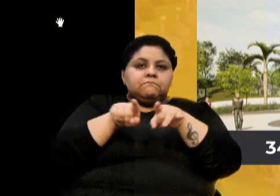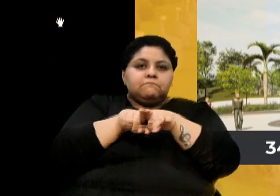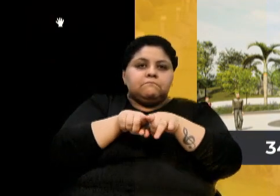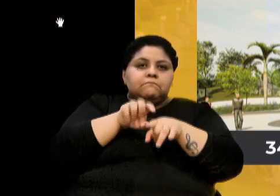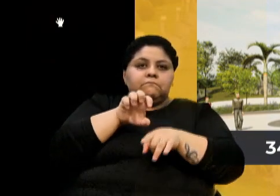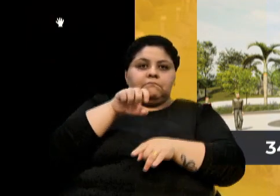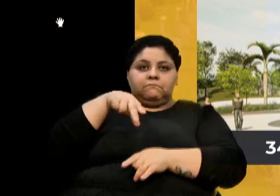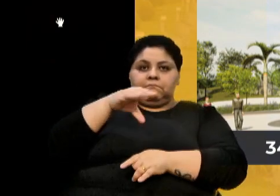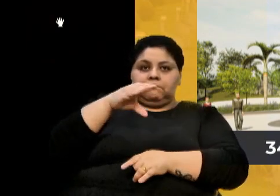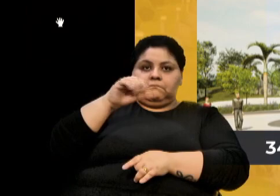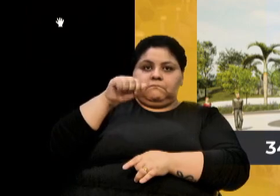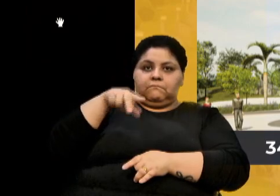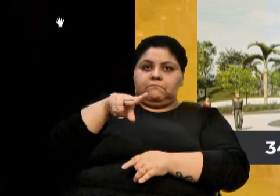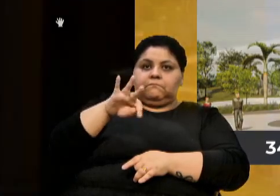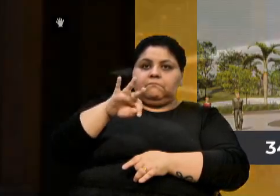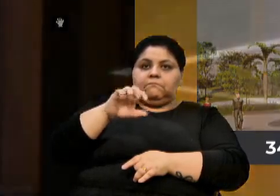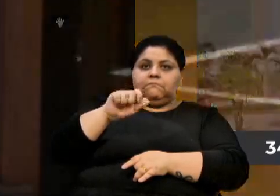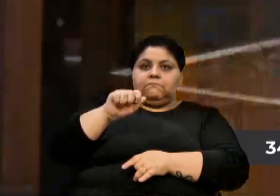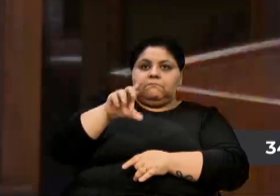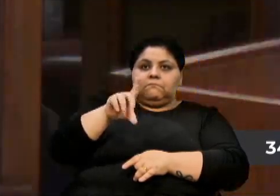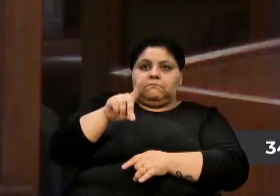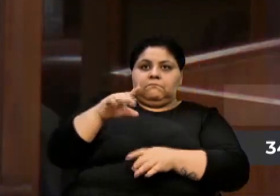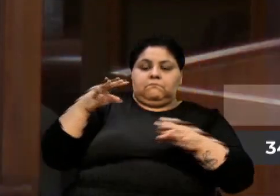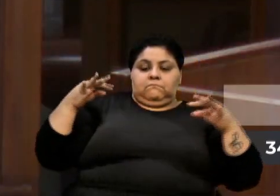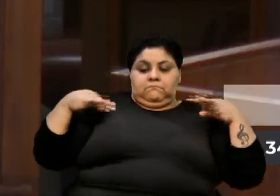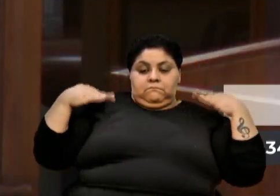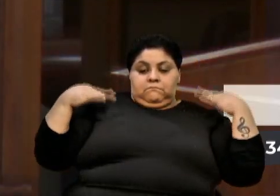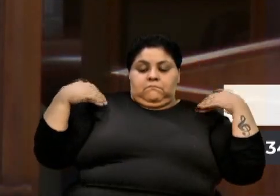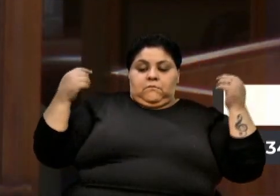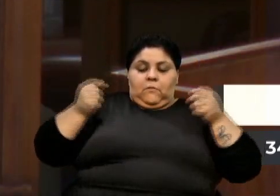questão do turismo, com o Cristo Protetor.